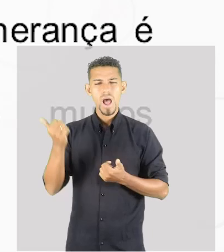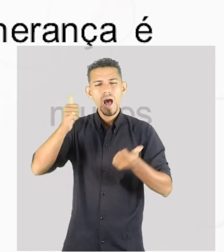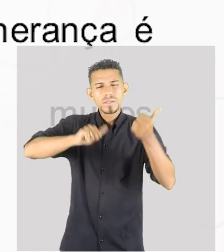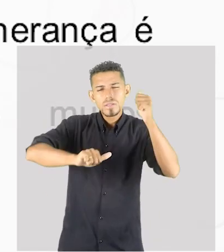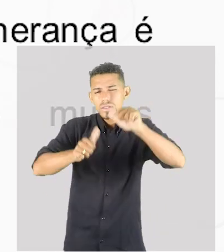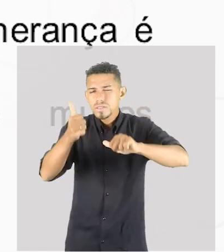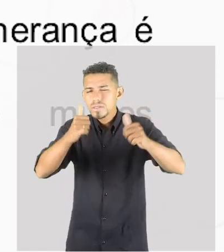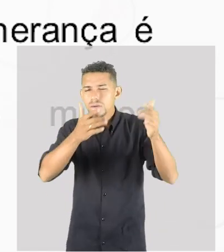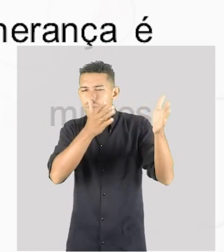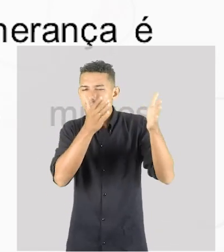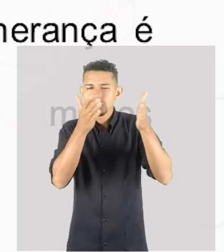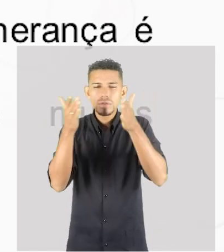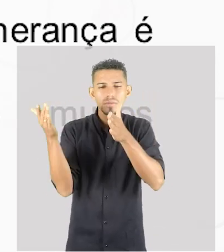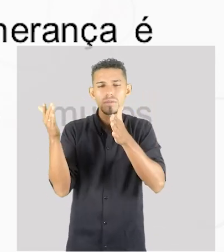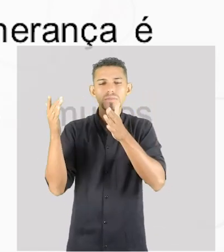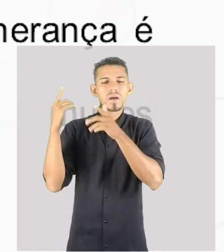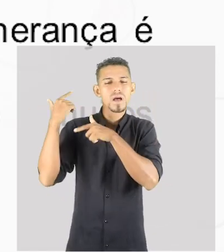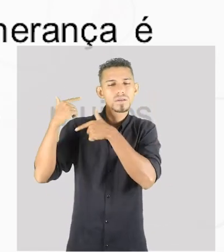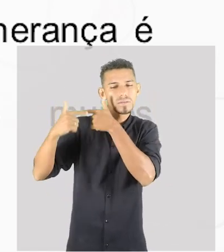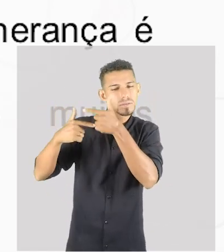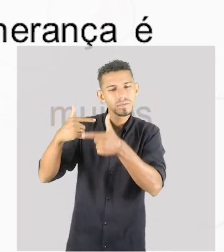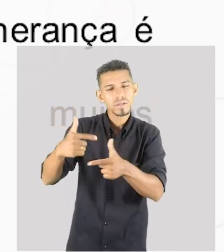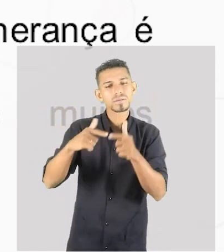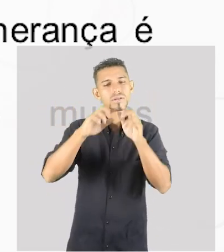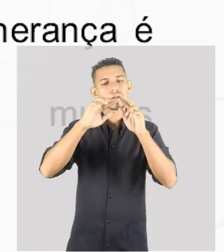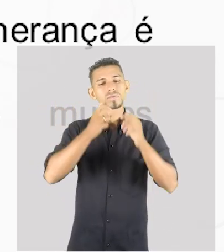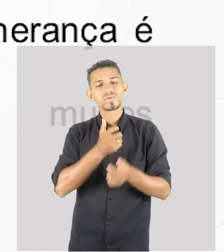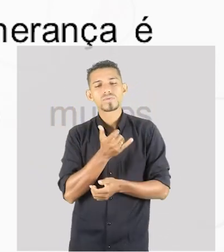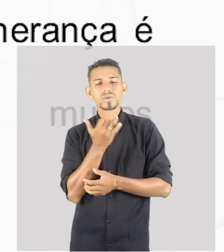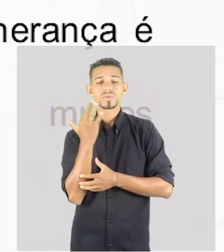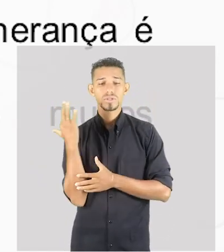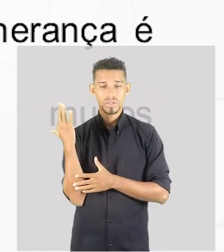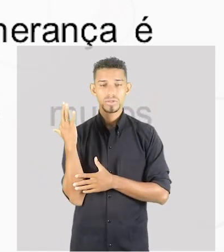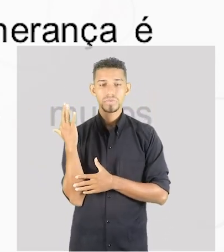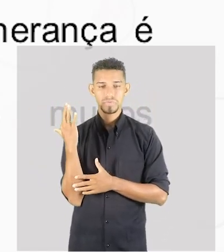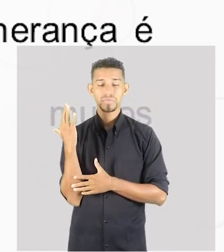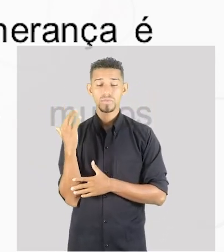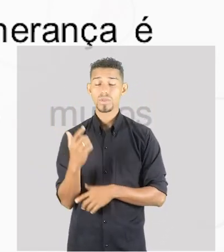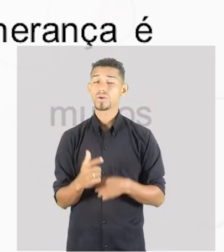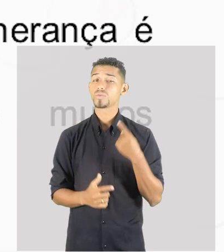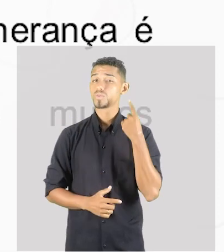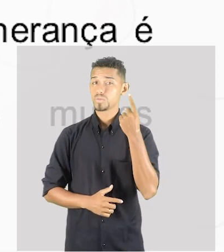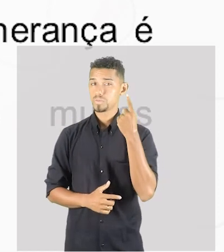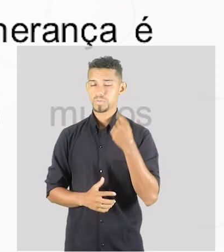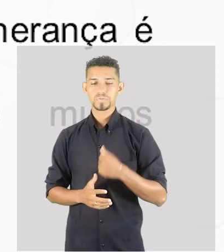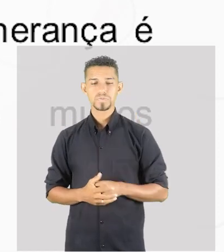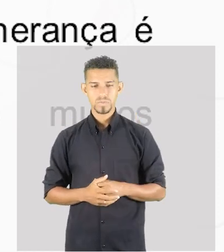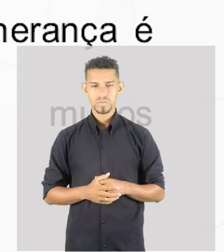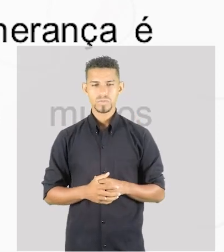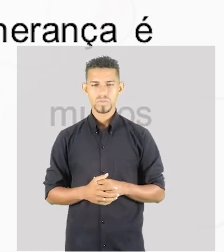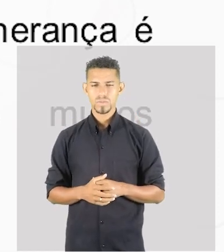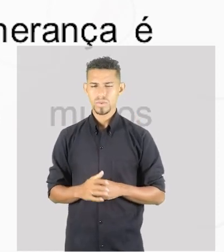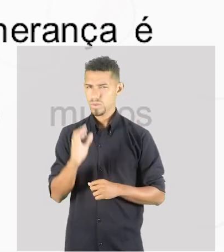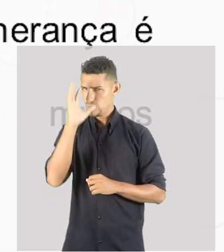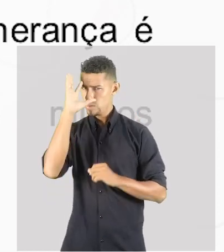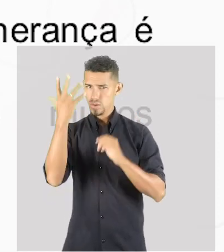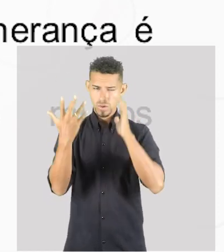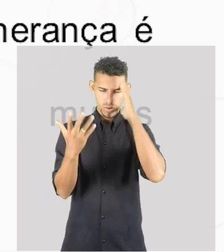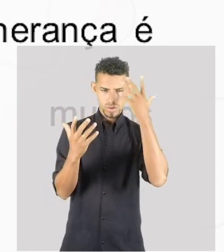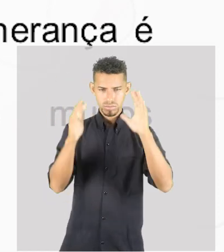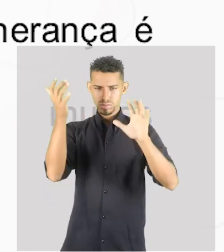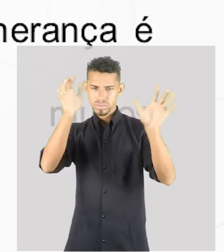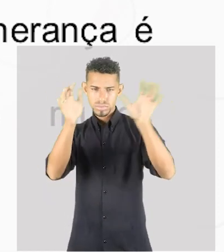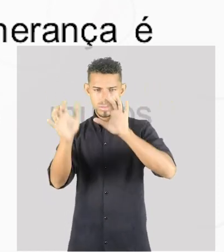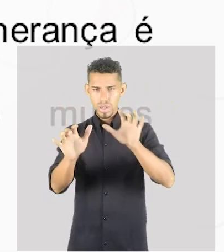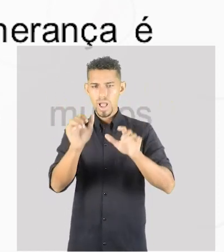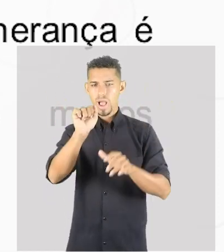as proposições com relação à herança quantitativa. 1. Os efeitos dos alelos e dos genes